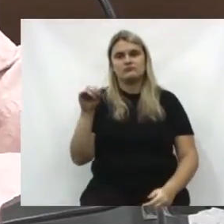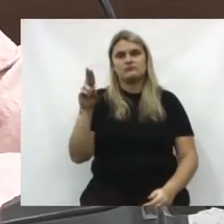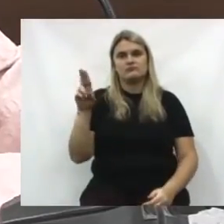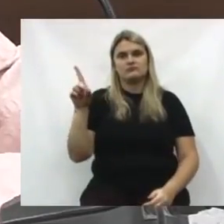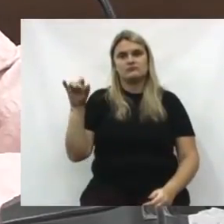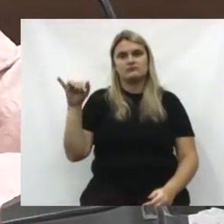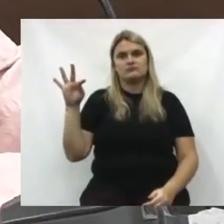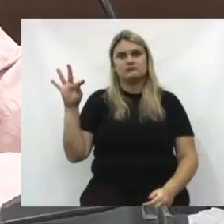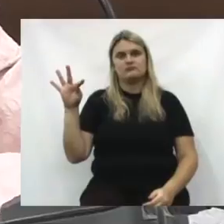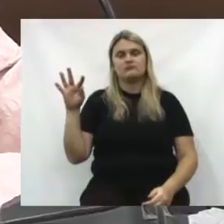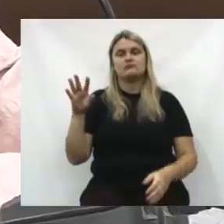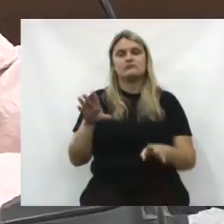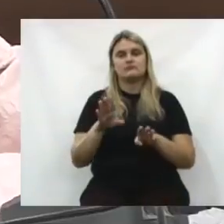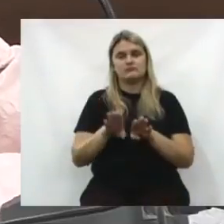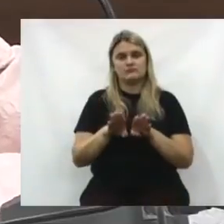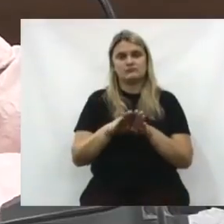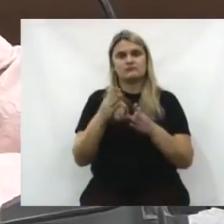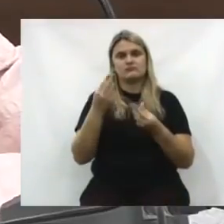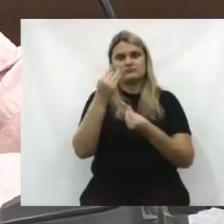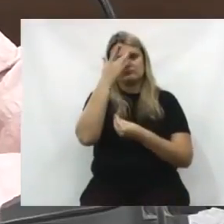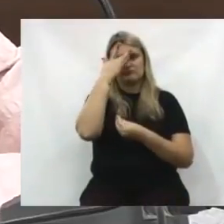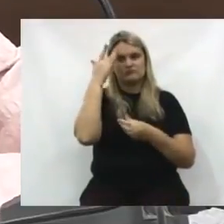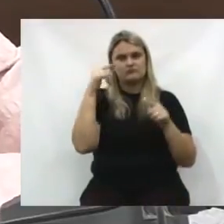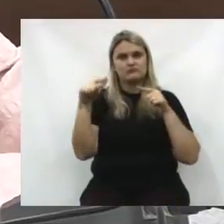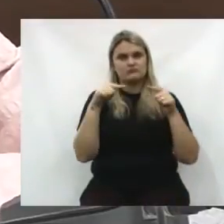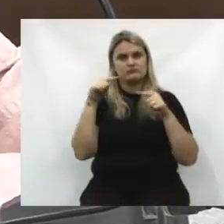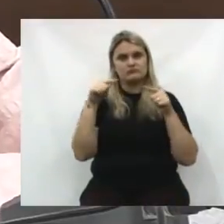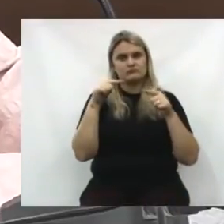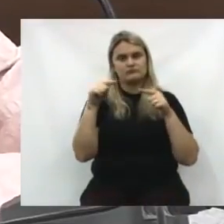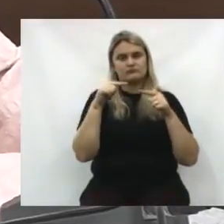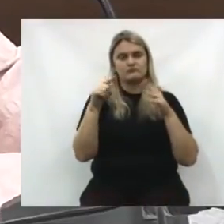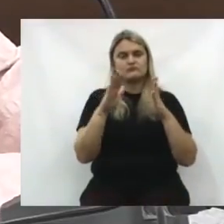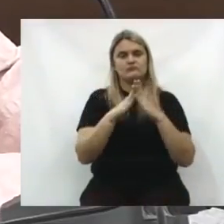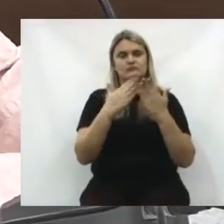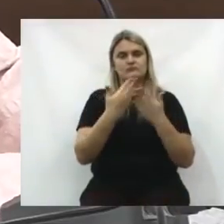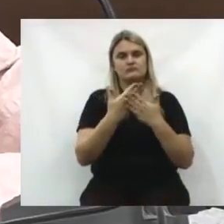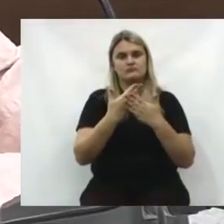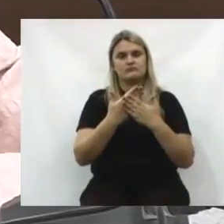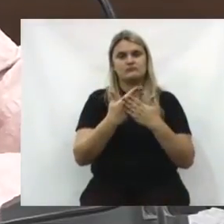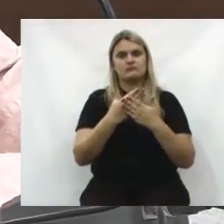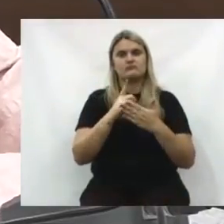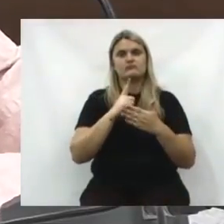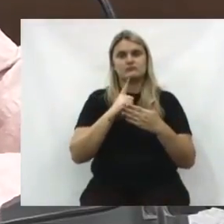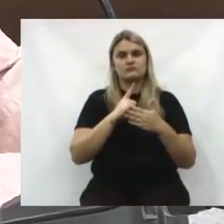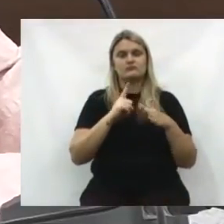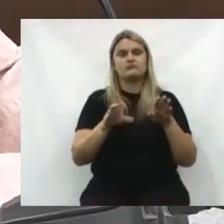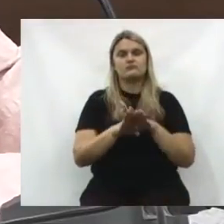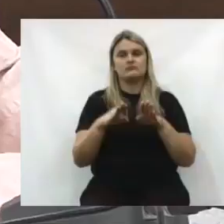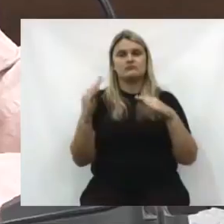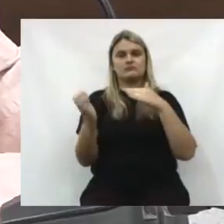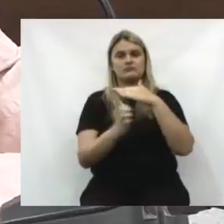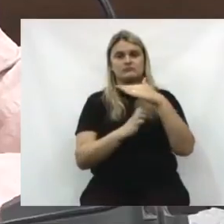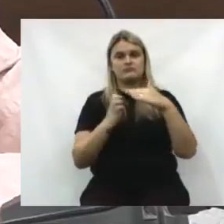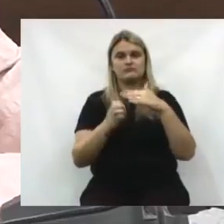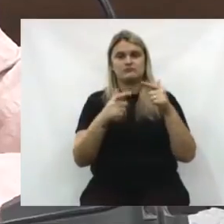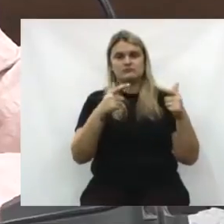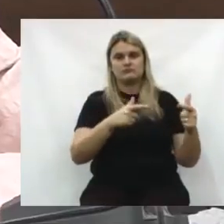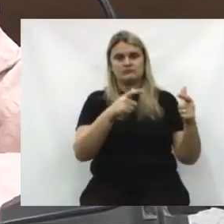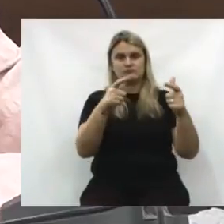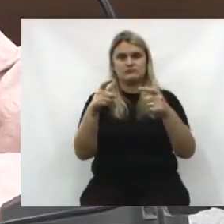Canela, além de grande número de funcionários de 3 grandes